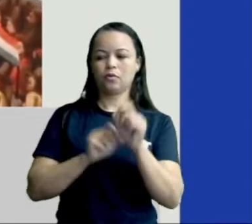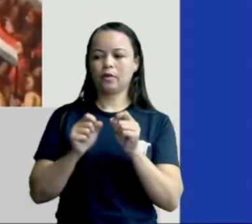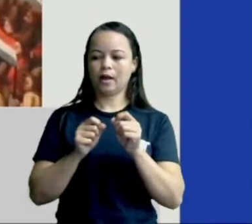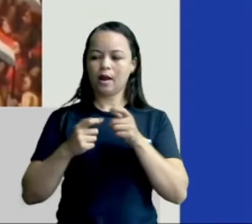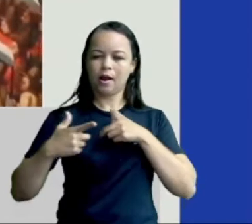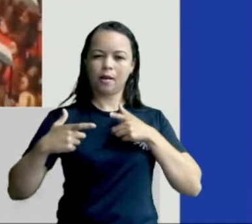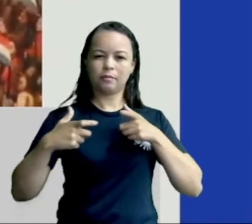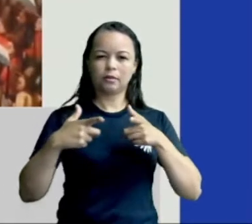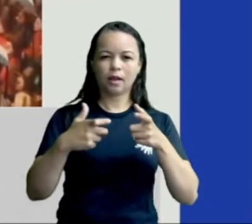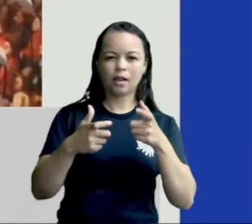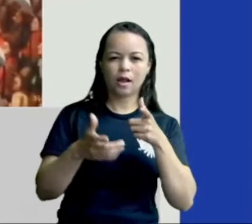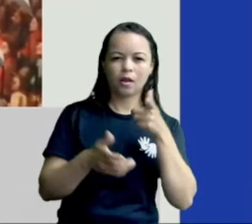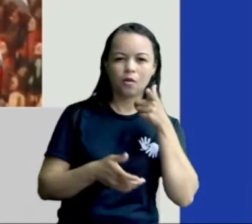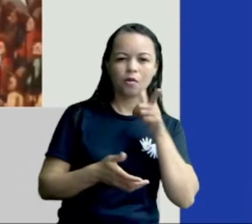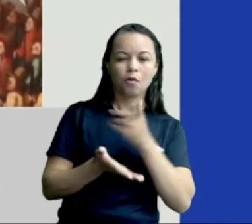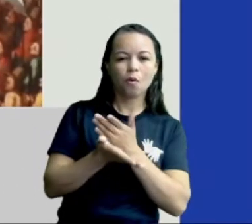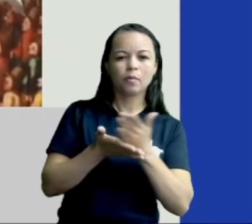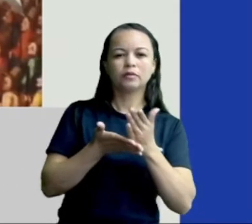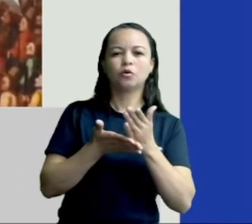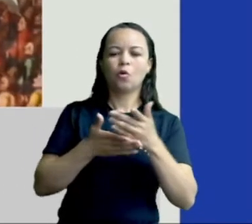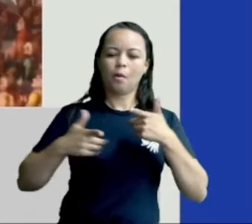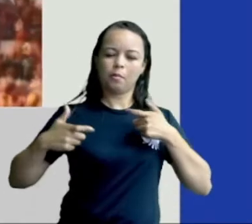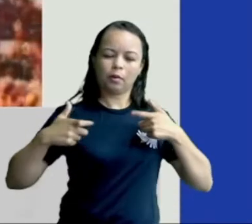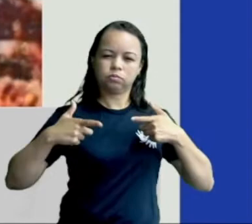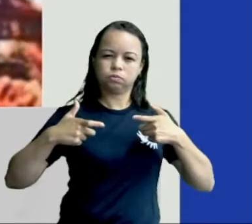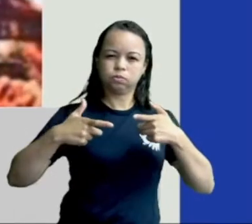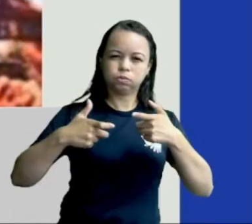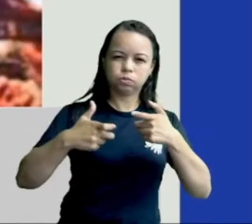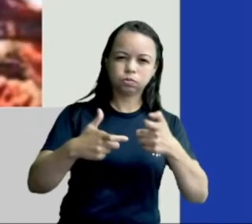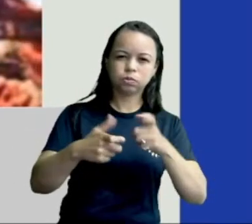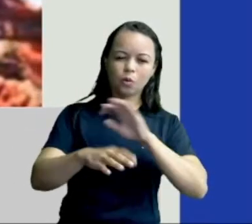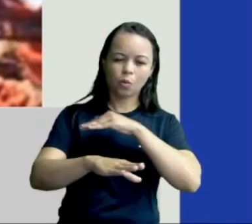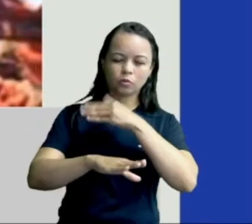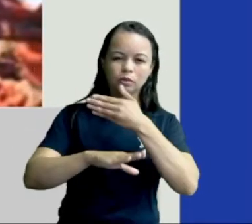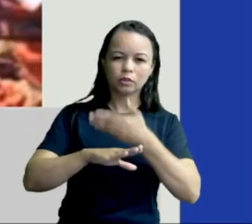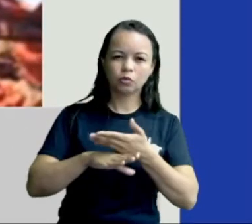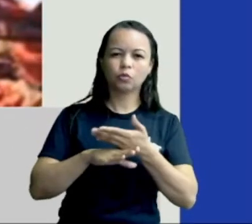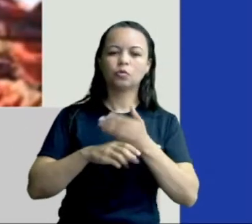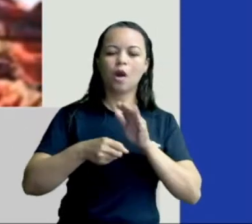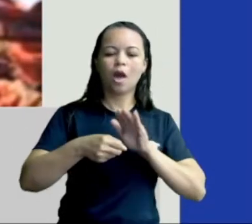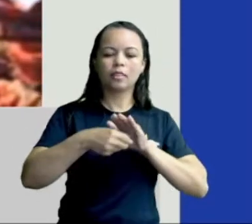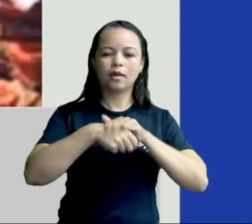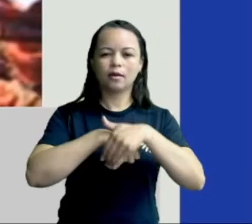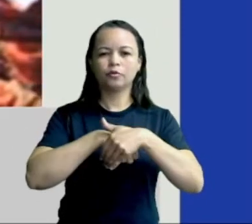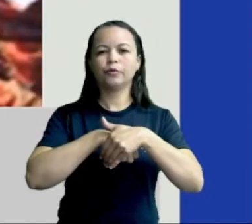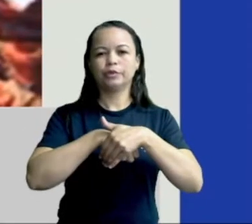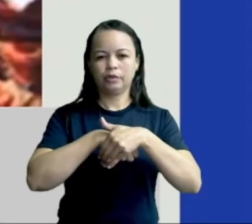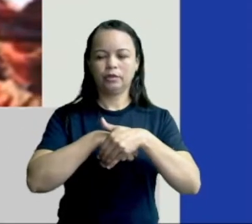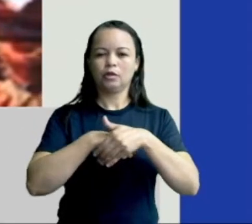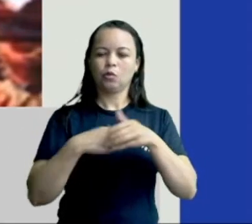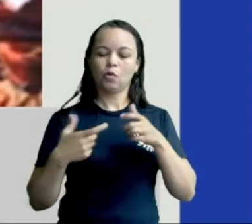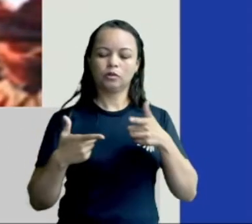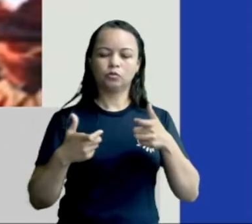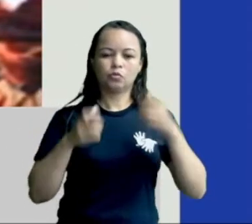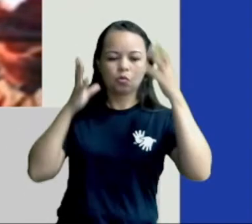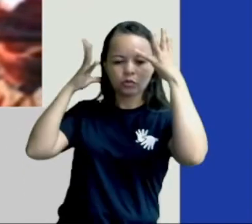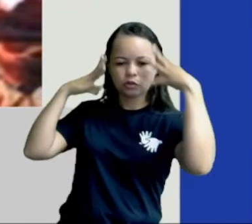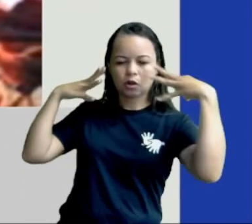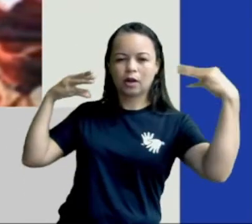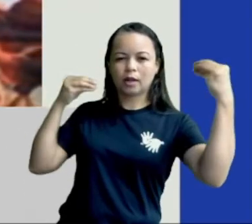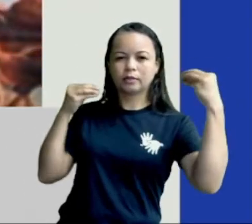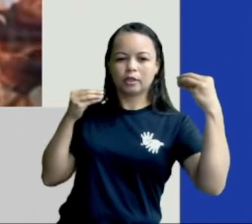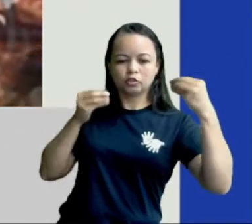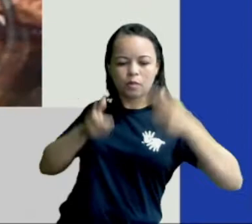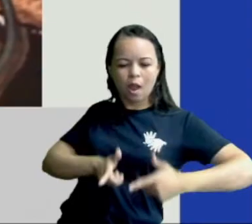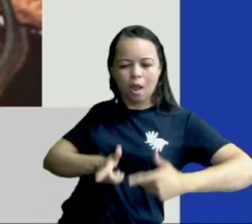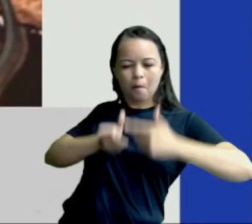iniciou-se. Os combates duraram por toda a tarde, findando-se ao cair da noite, quando os holandeses, bem